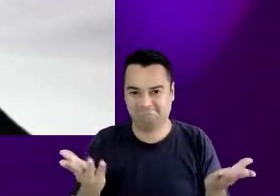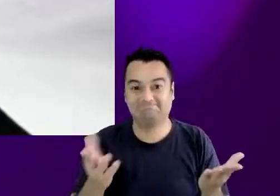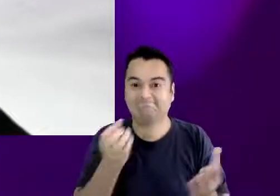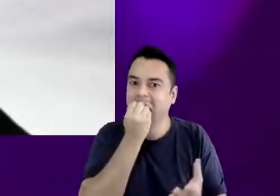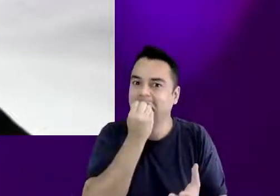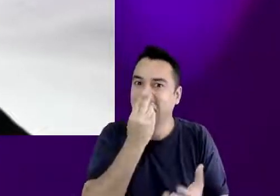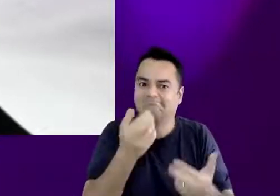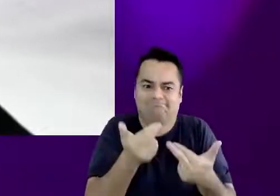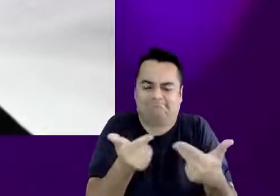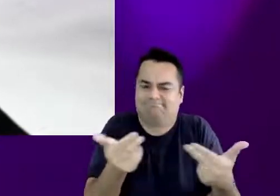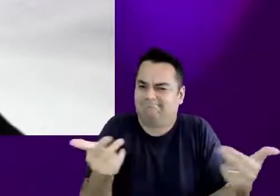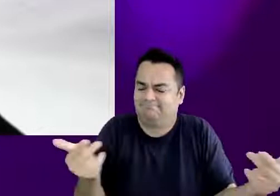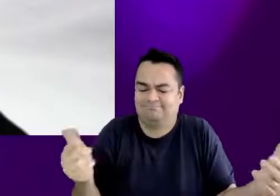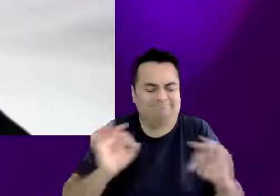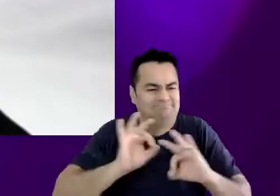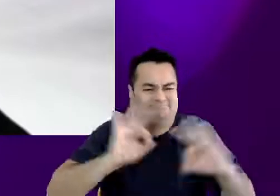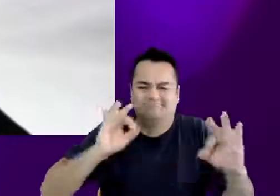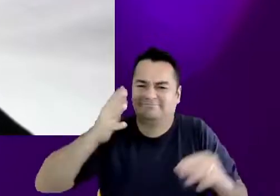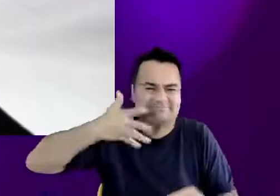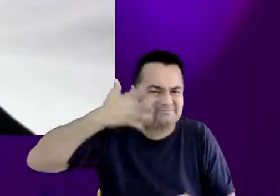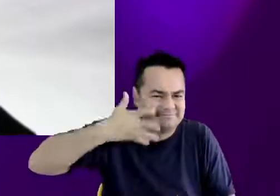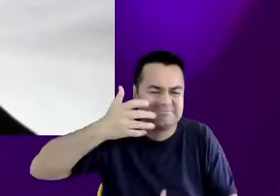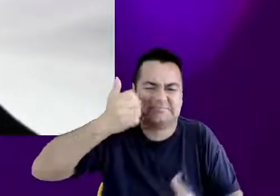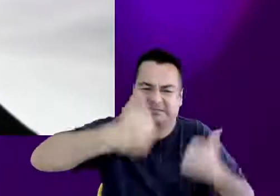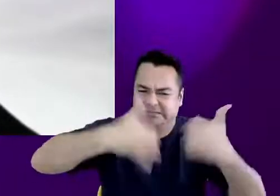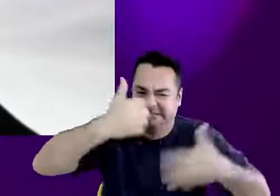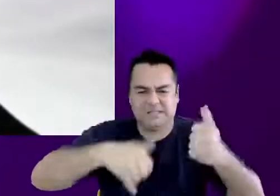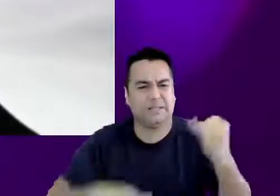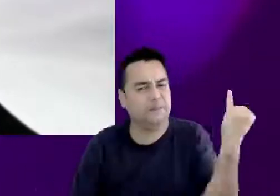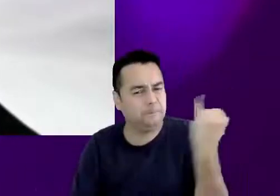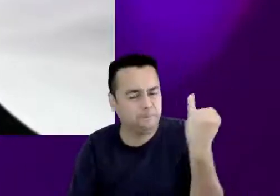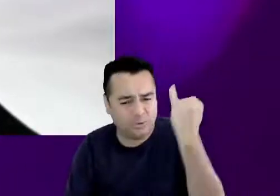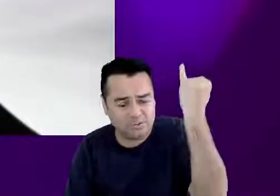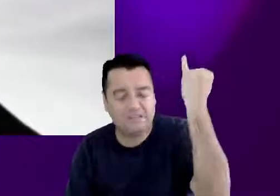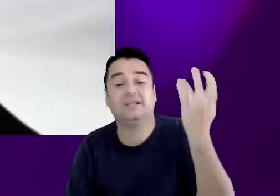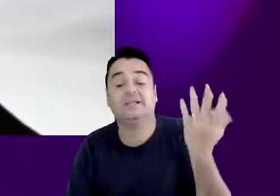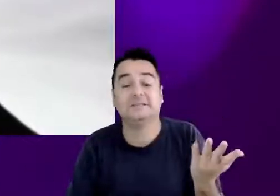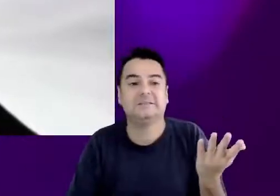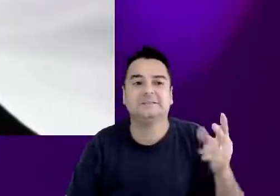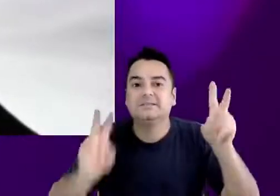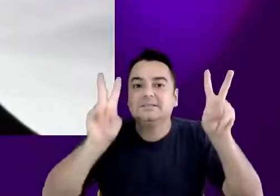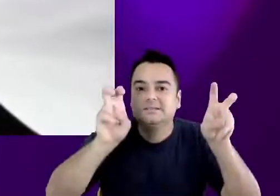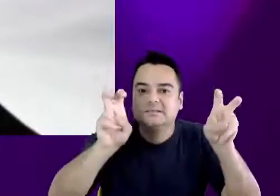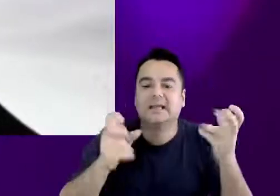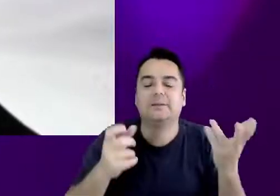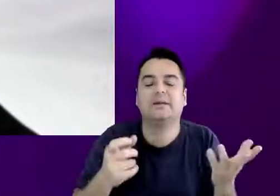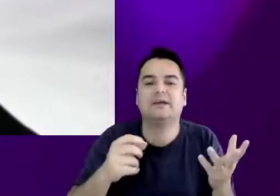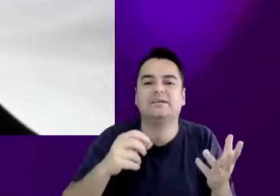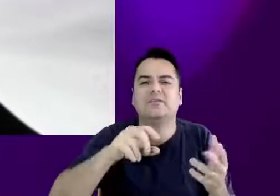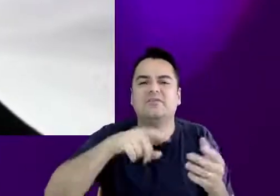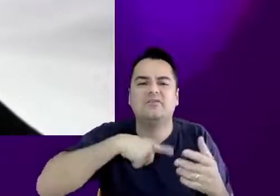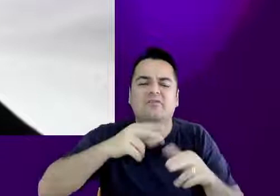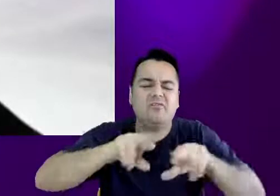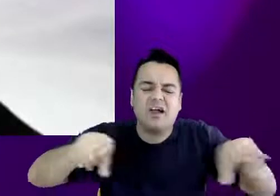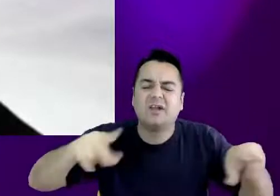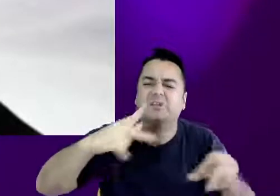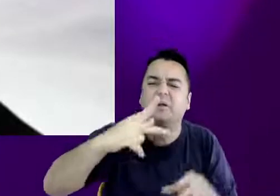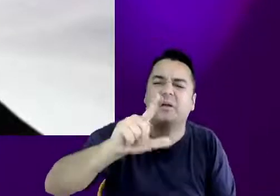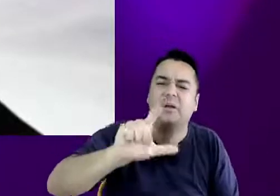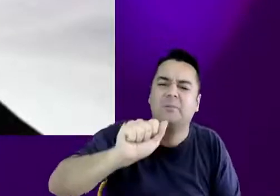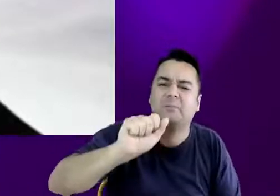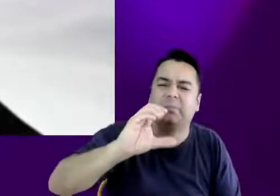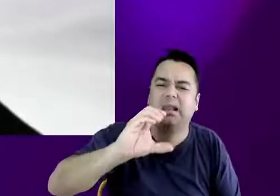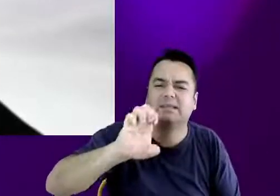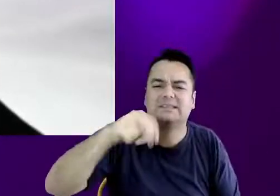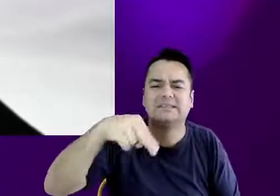vimos pela primeira palestra as questões importantes aí sobre as disfunções placentárias, o que a gente tem aprendido,